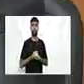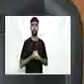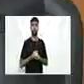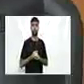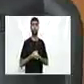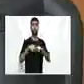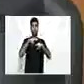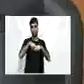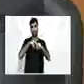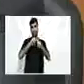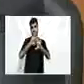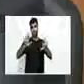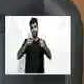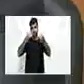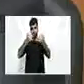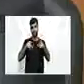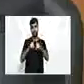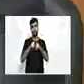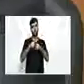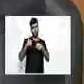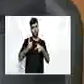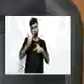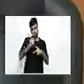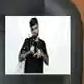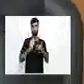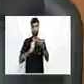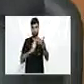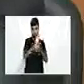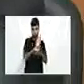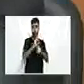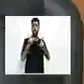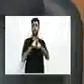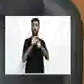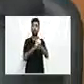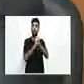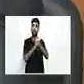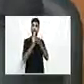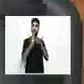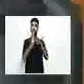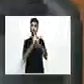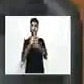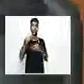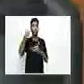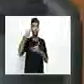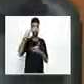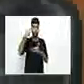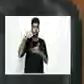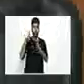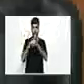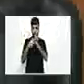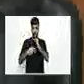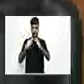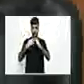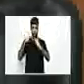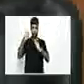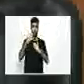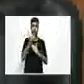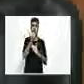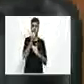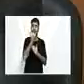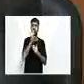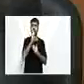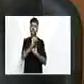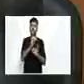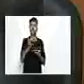já Claro antecipo aqui meu voto favorável e aí eu quero parabenizar alguns vereadores dessa casa desculpe